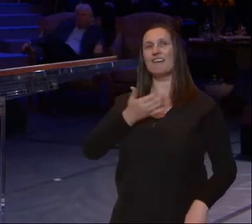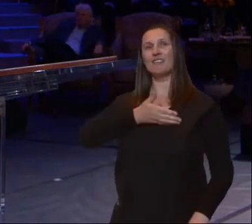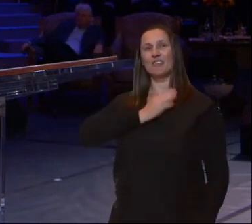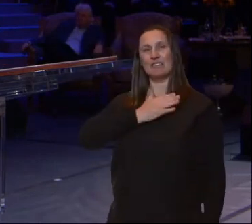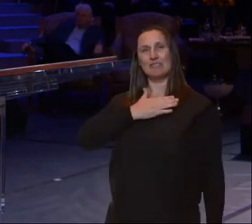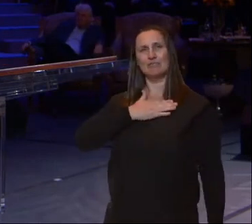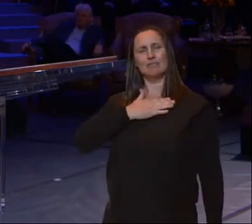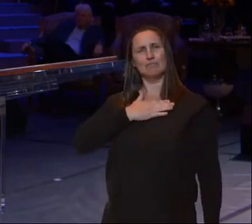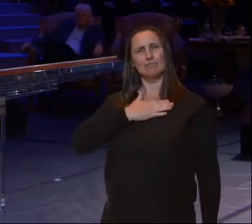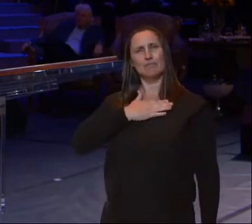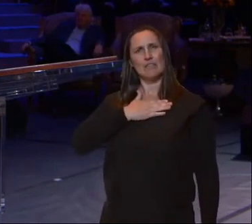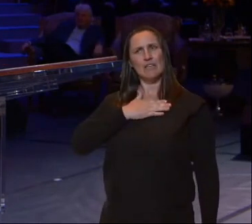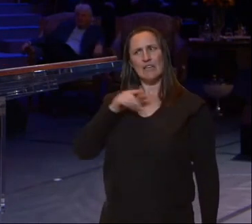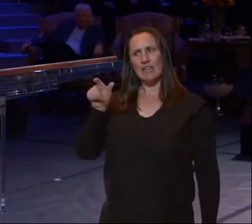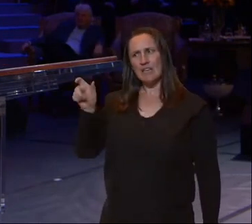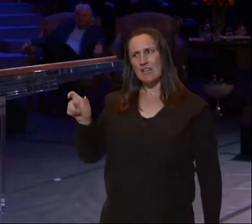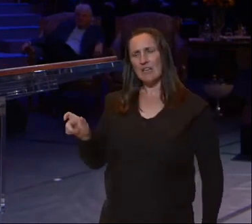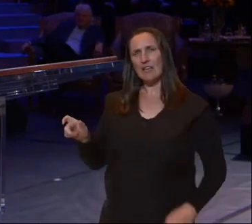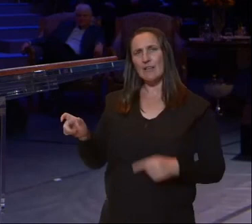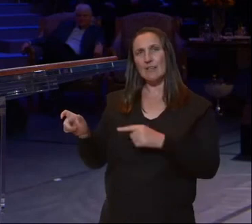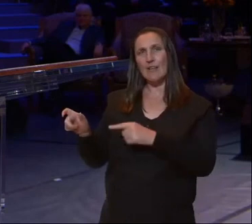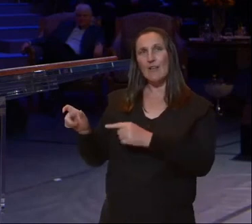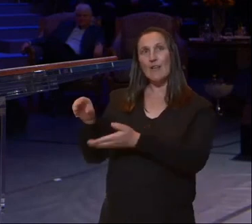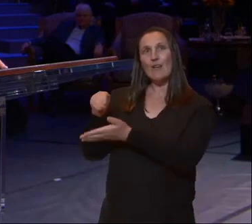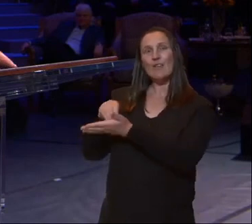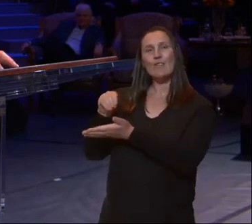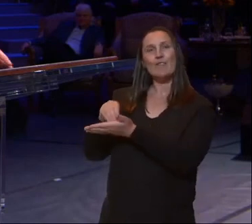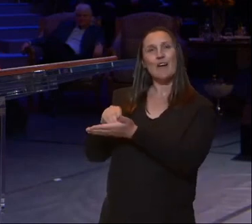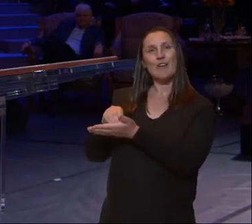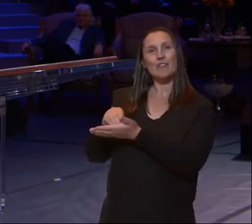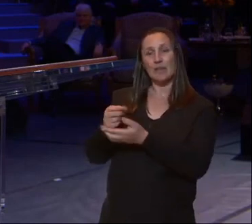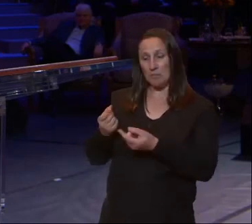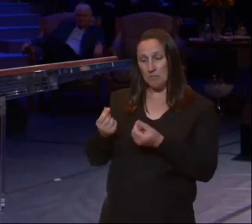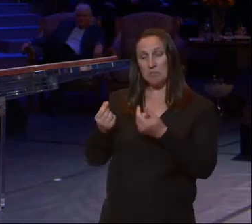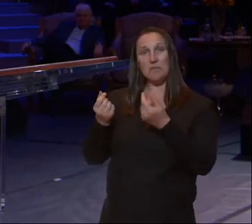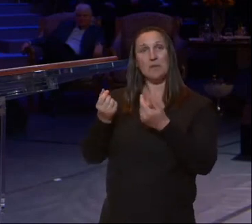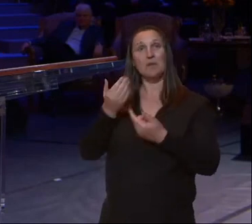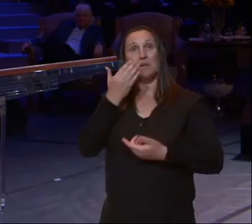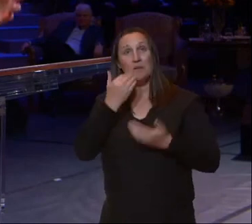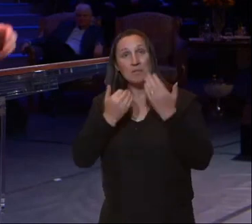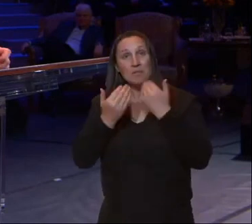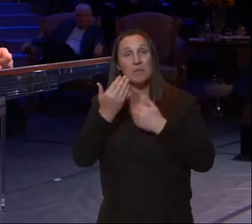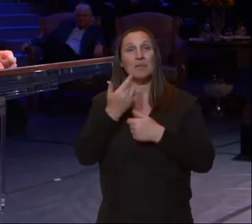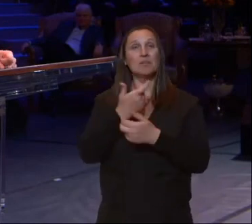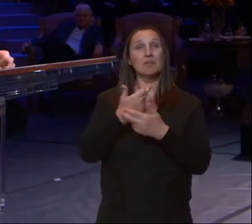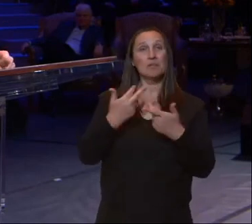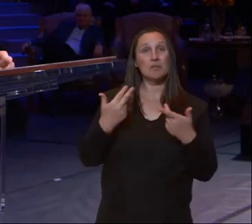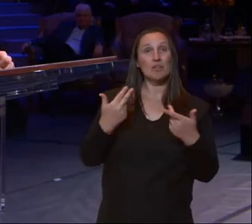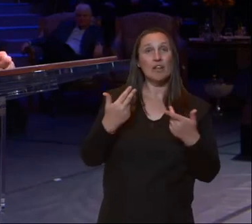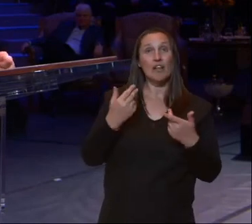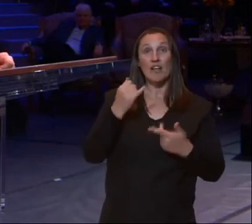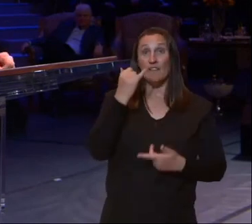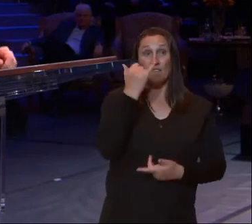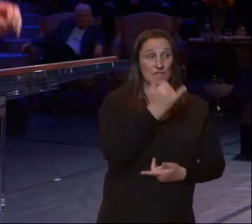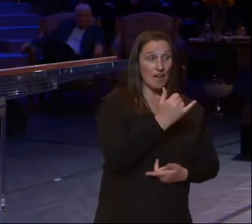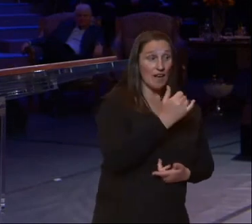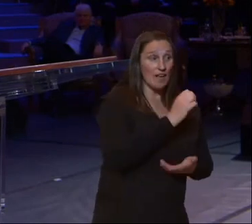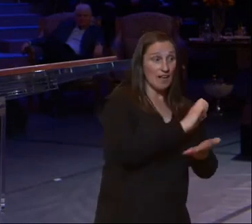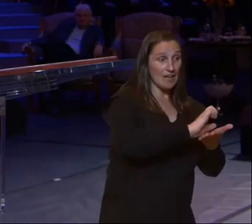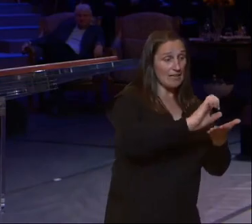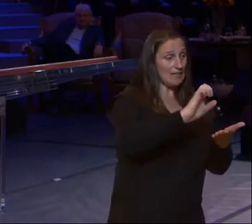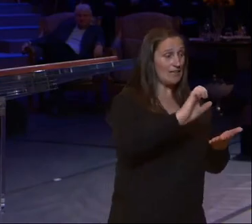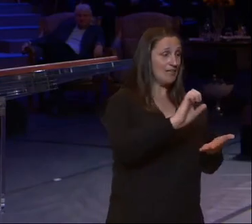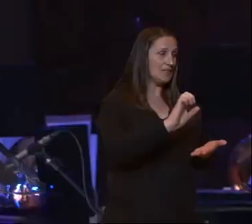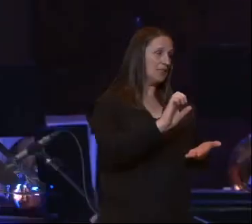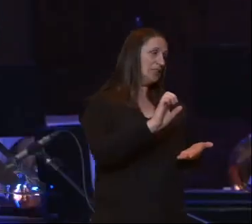se vê numa condição onde lhe faltam recursos. Ela vai dizer para Elias, quando ele lhe pede comida: